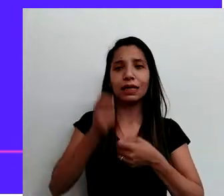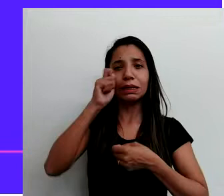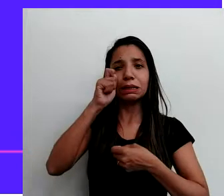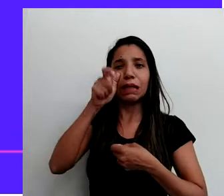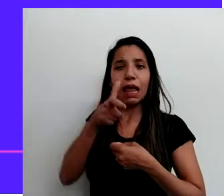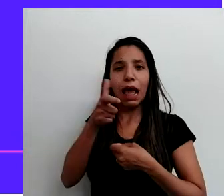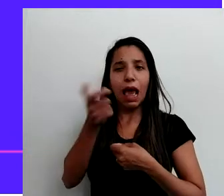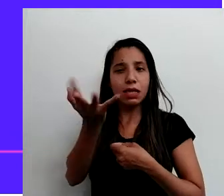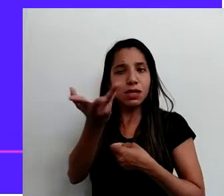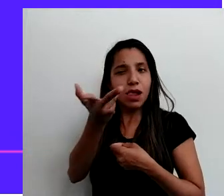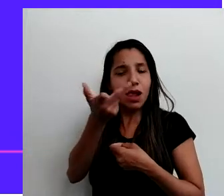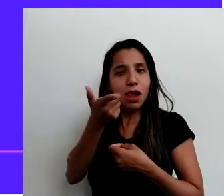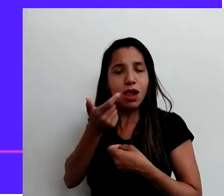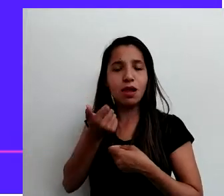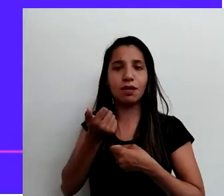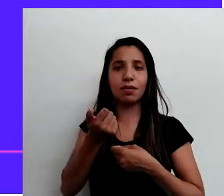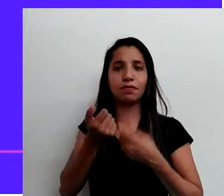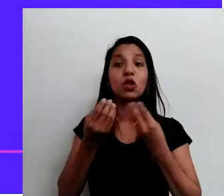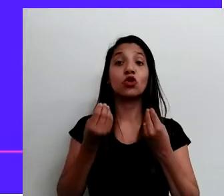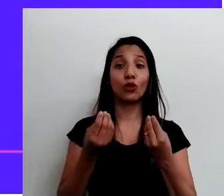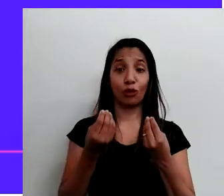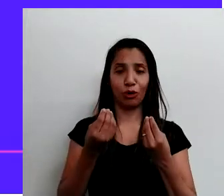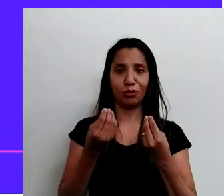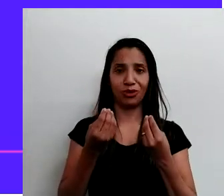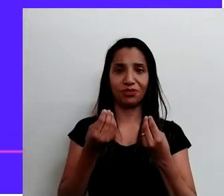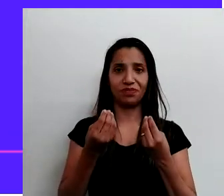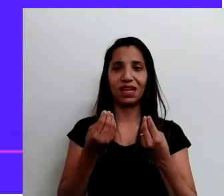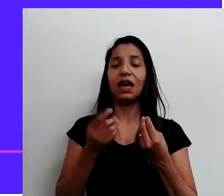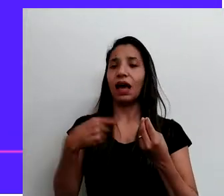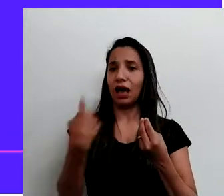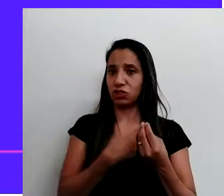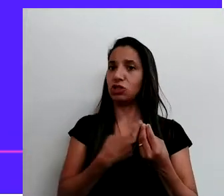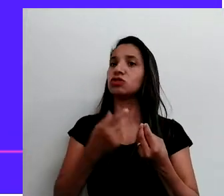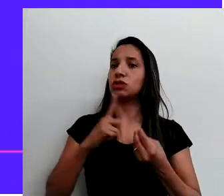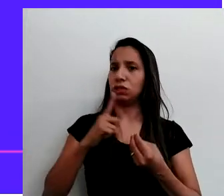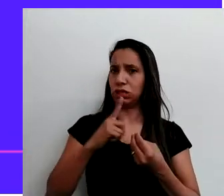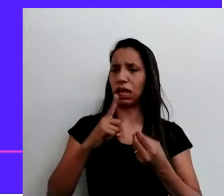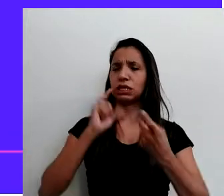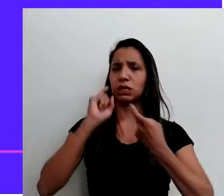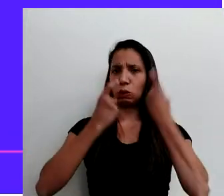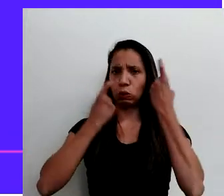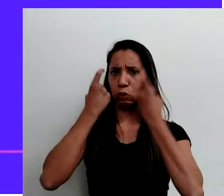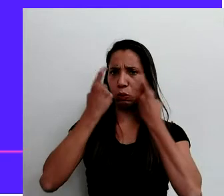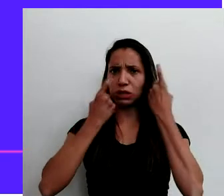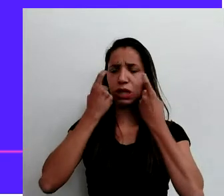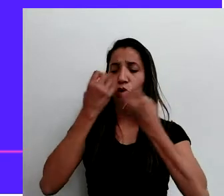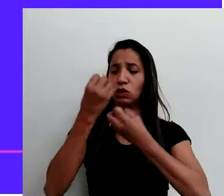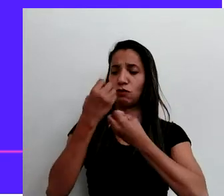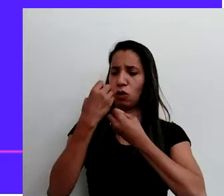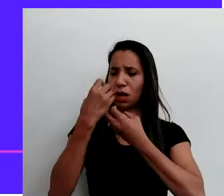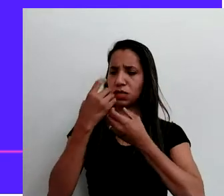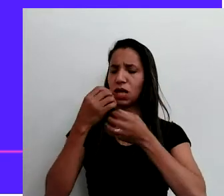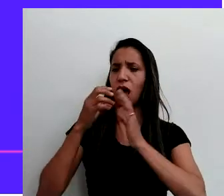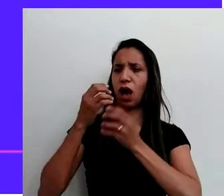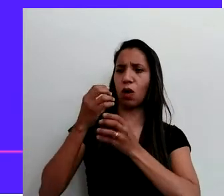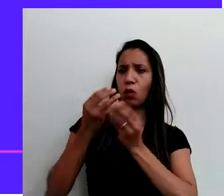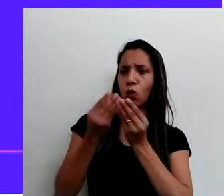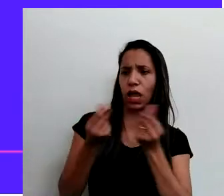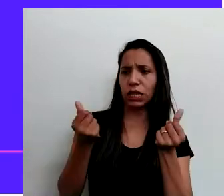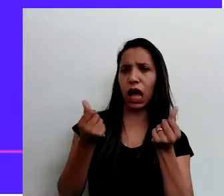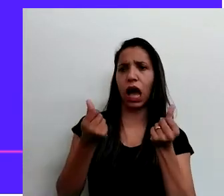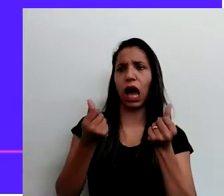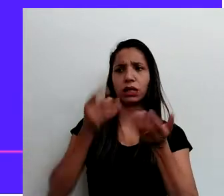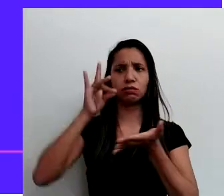gente tem essa complexidade, né, de usar os dados e analisar os dados, mas como é que a gente vai falar deles? Então, antes de a gente propor formatos, se a